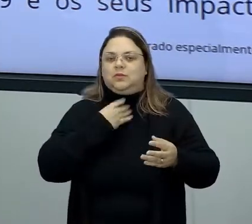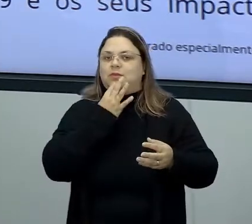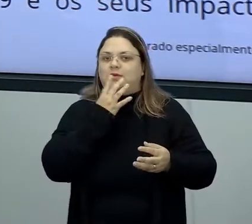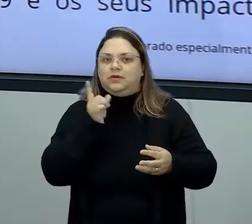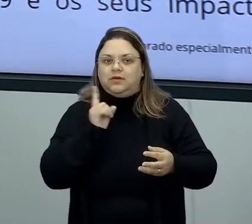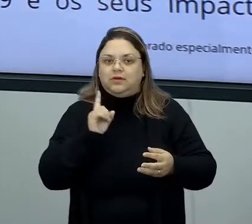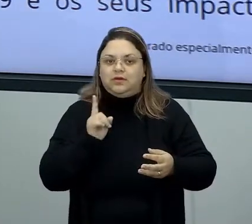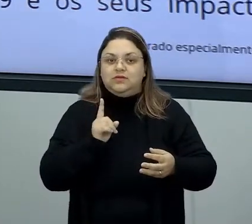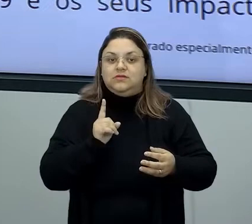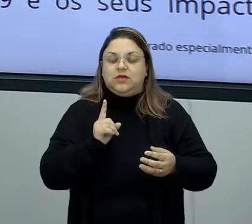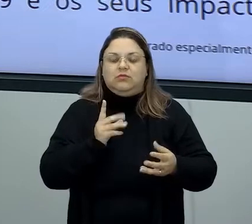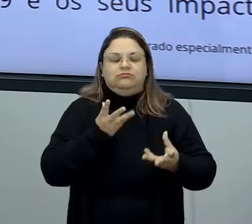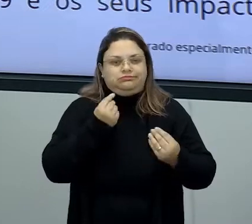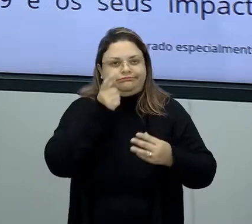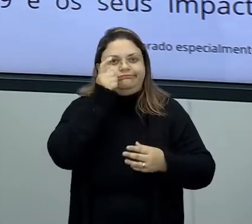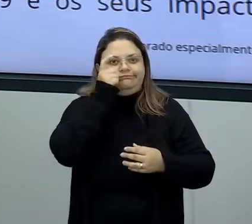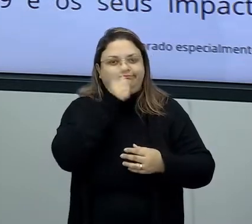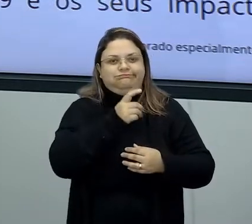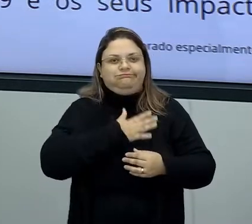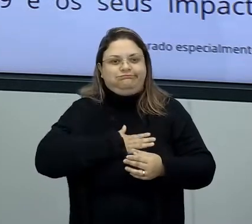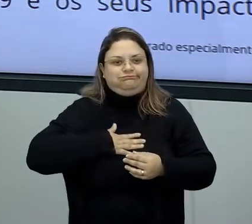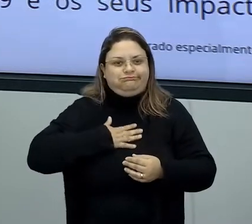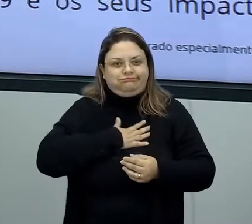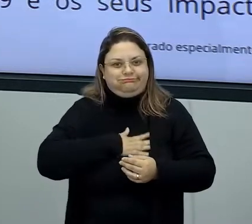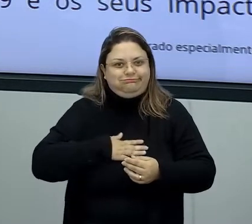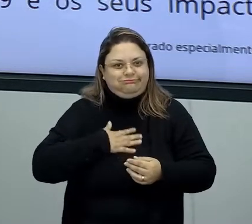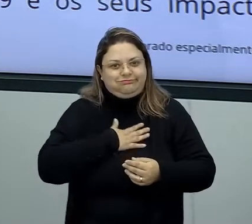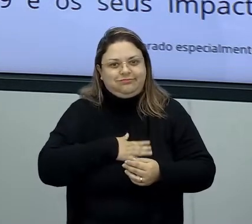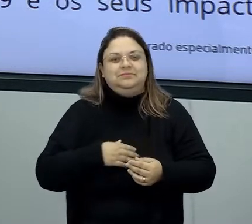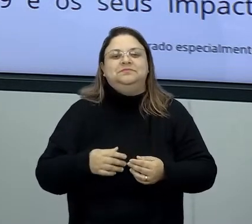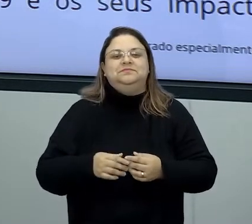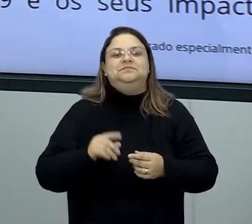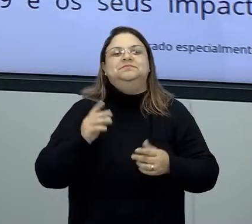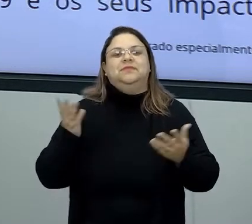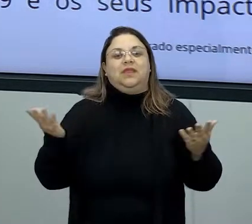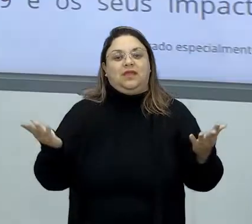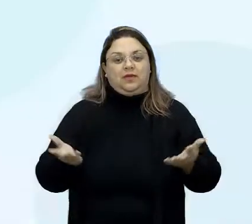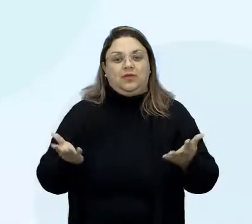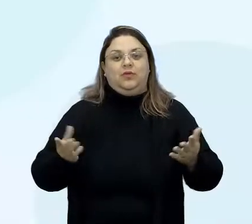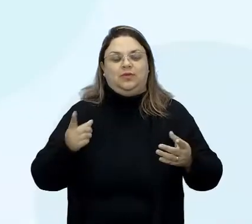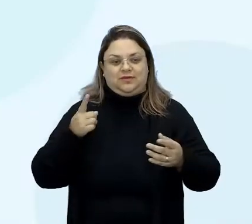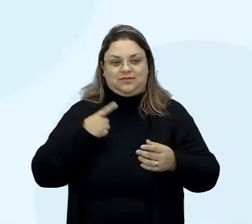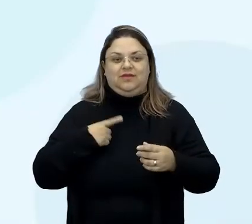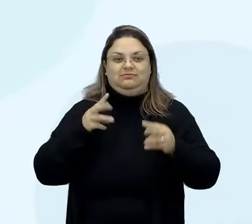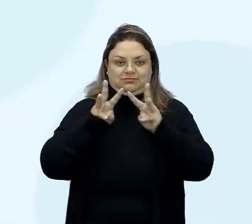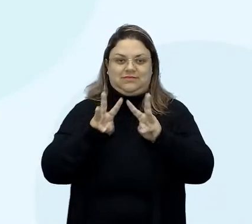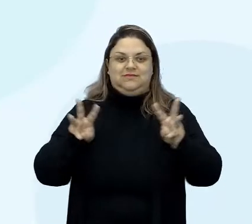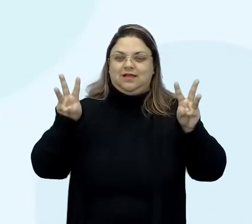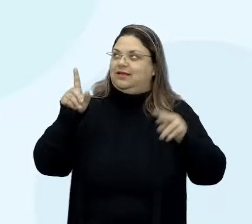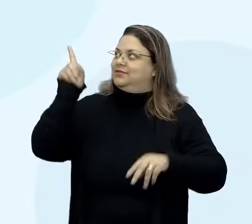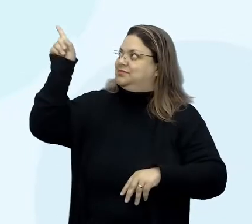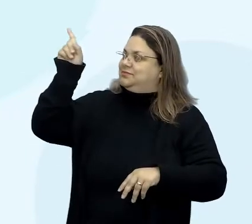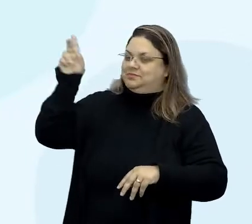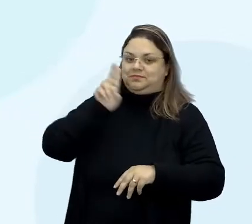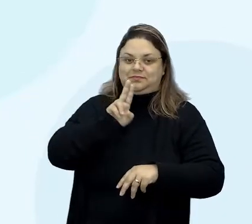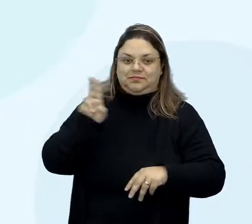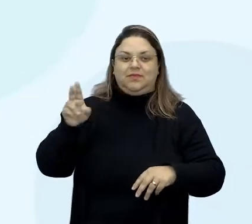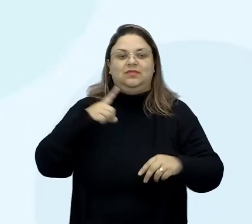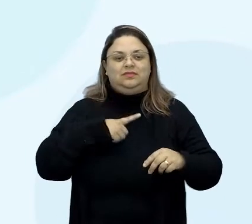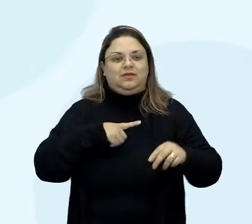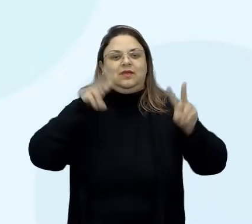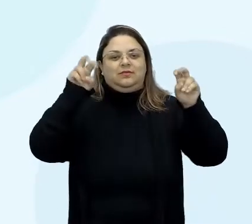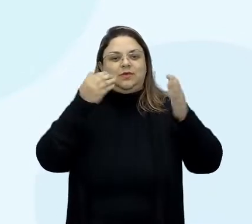olhada e são super interessantes, tá bom? Então a gente tem aqui a divulgação de estudos nas áreas de astronomia,